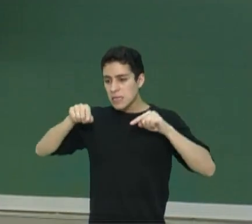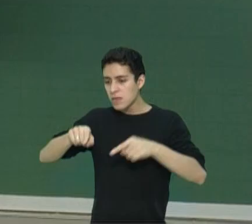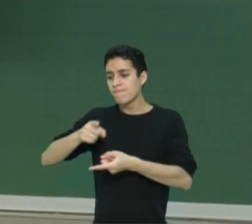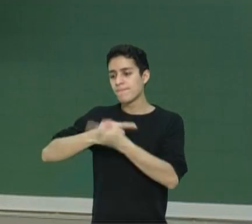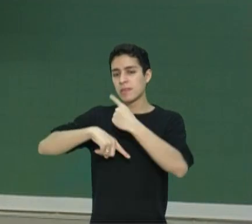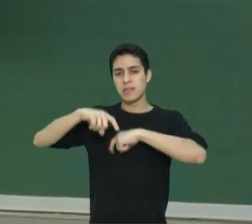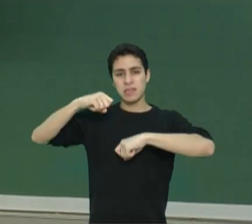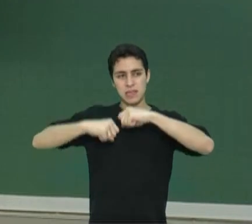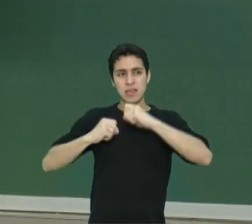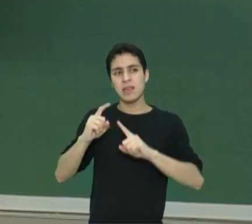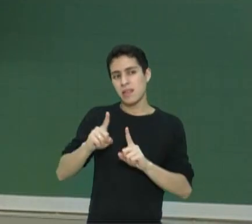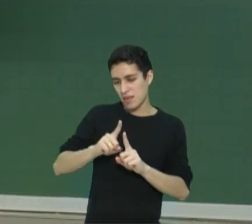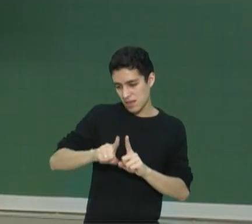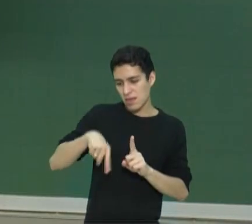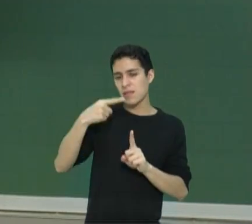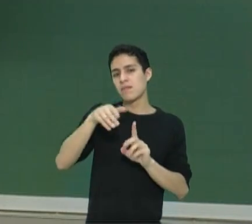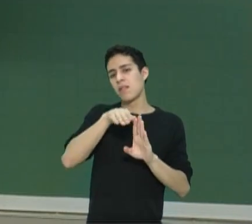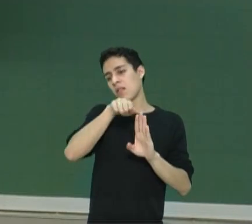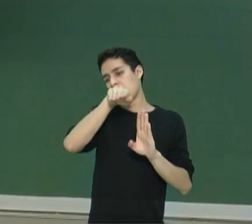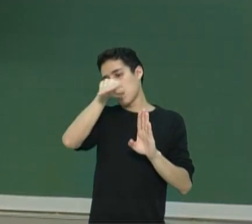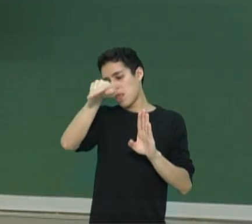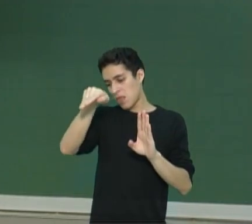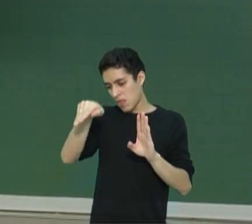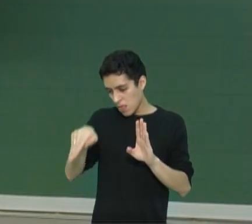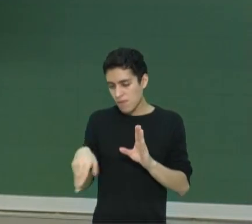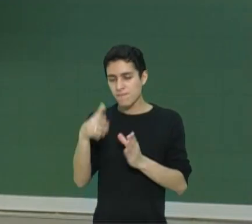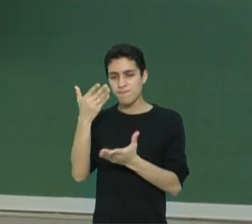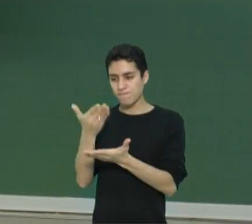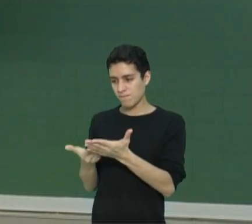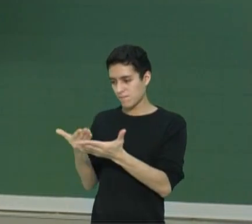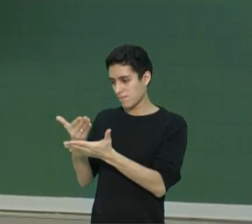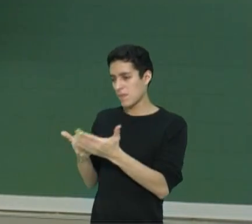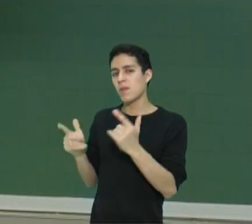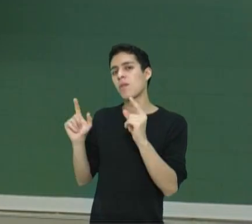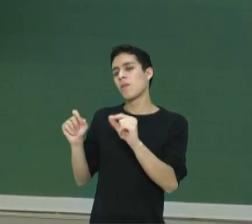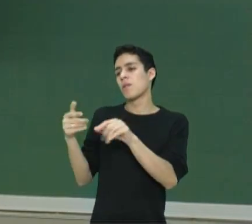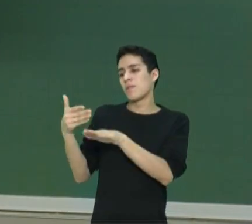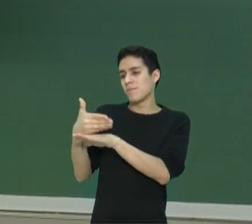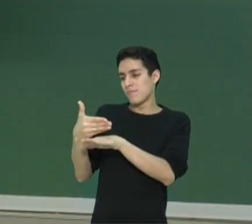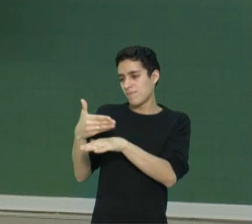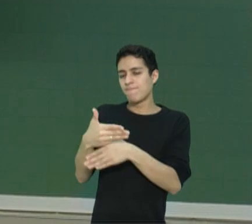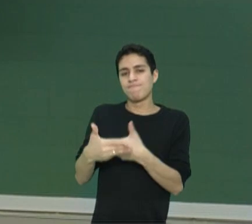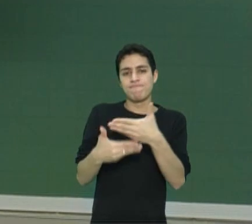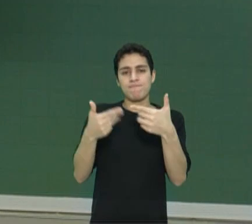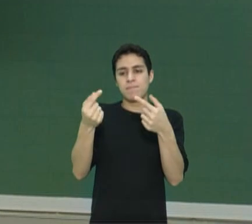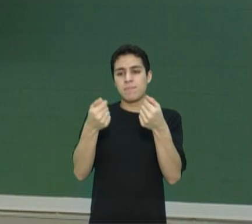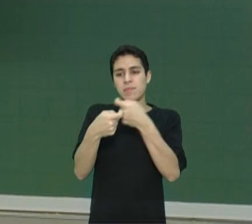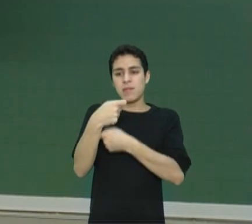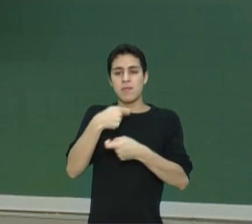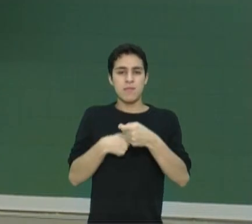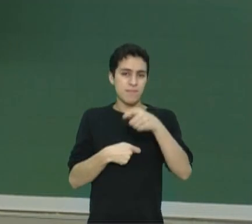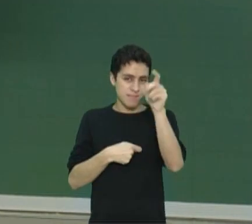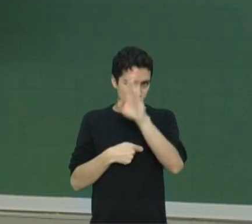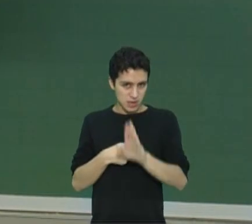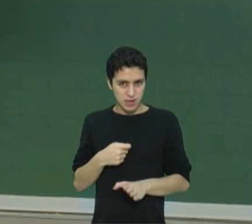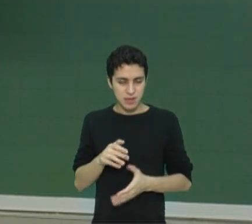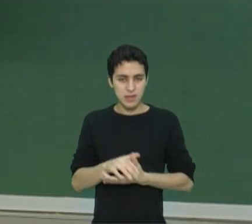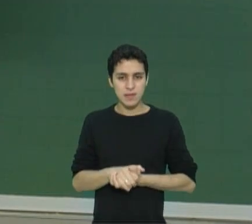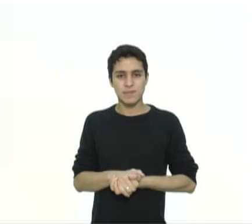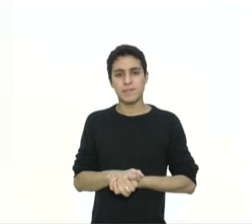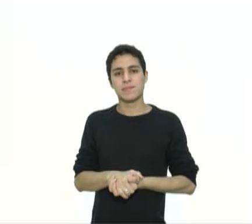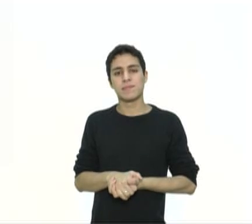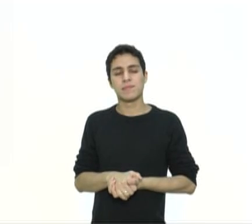mercado Industrial depois nós fomos né a indústria foi perdendo um pouco da participação na economia brasileira a sua